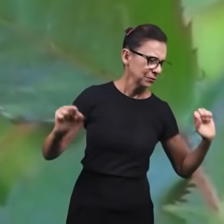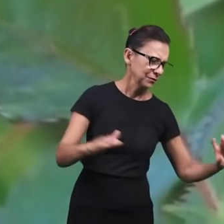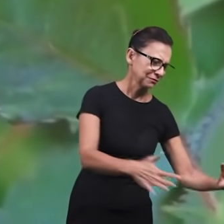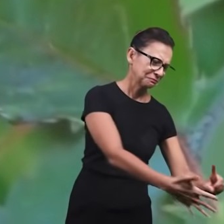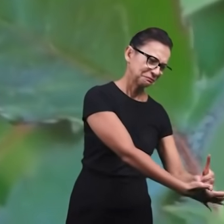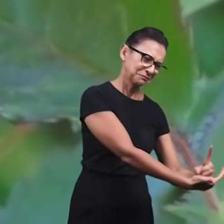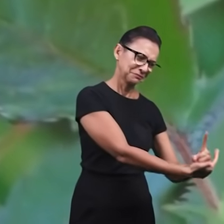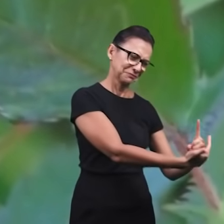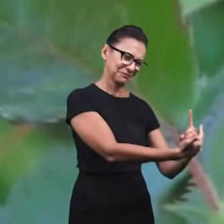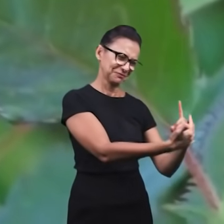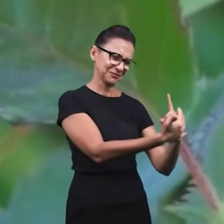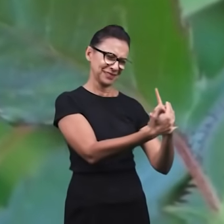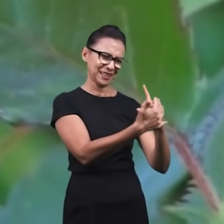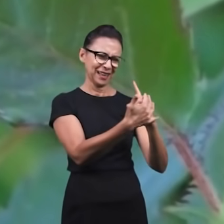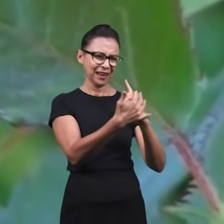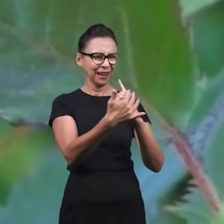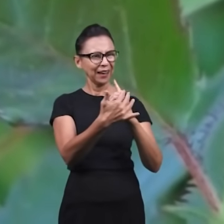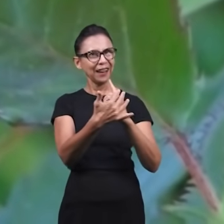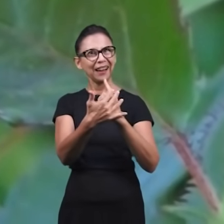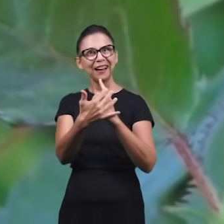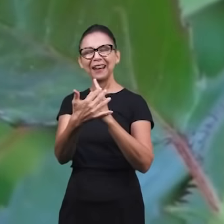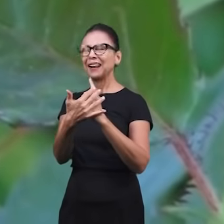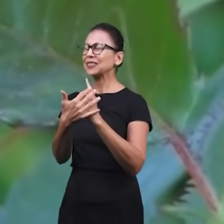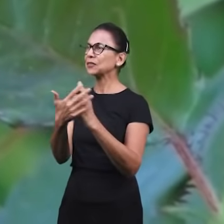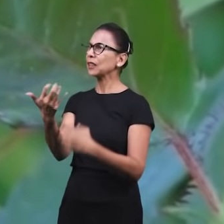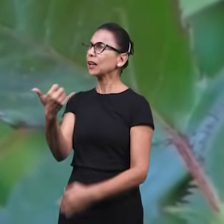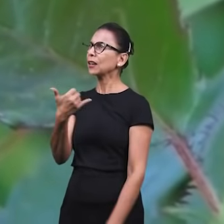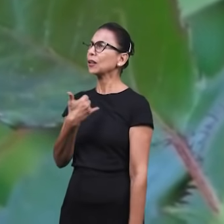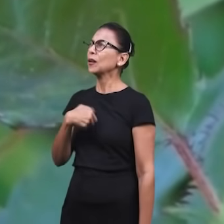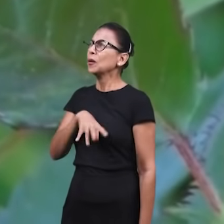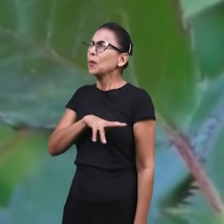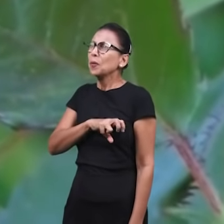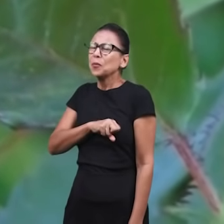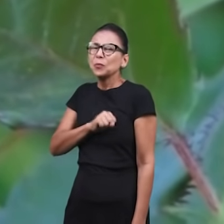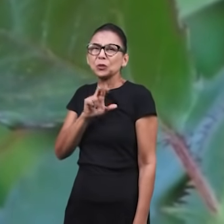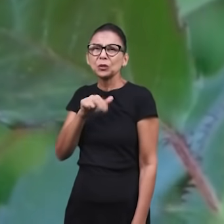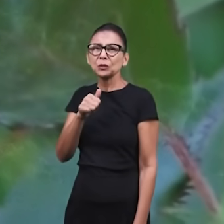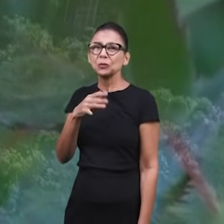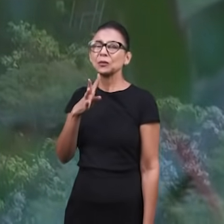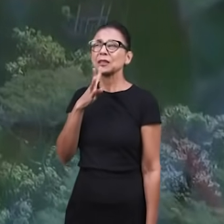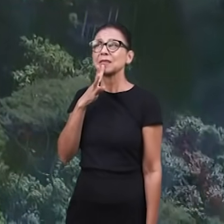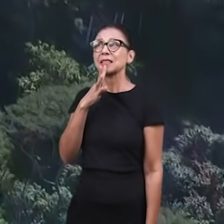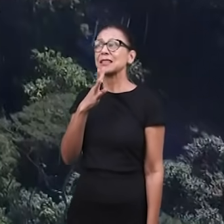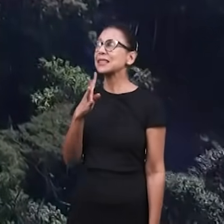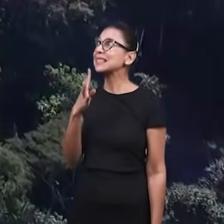falou-me de um amor que jamais conheci,